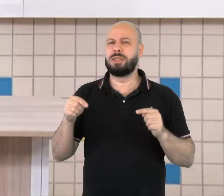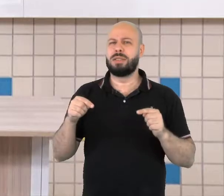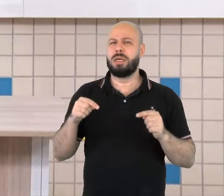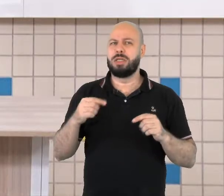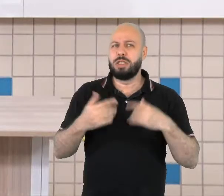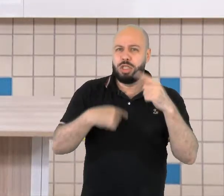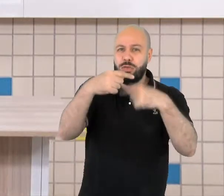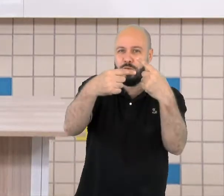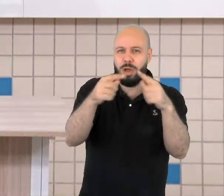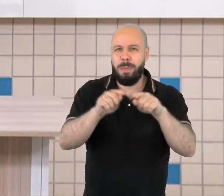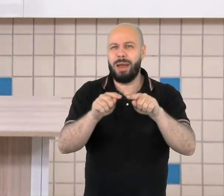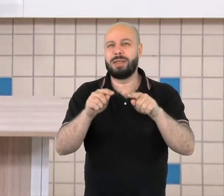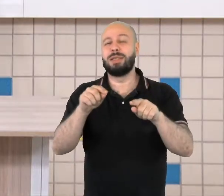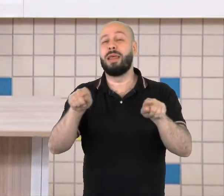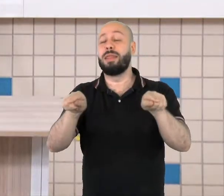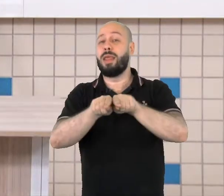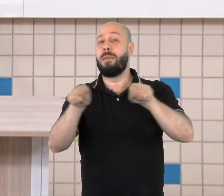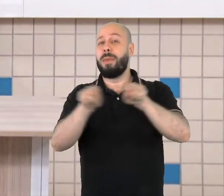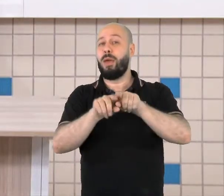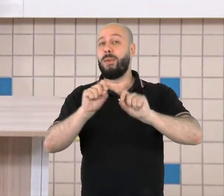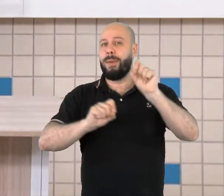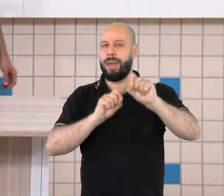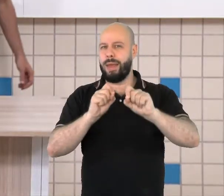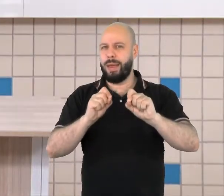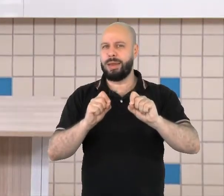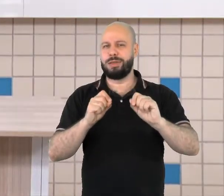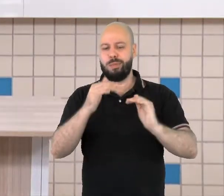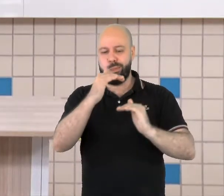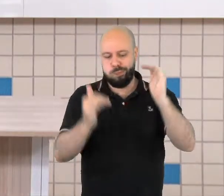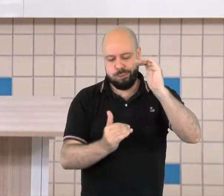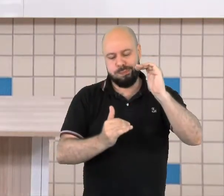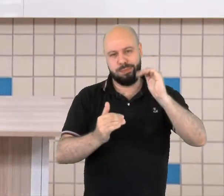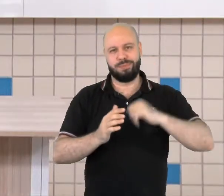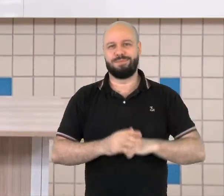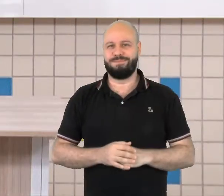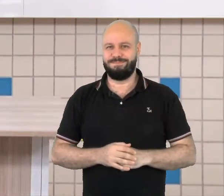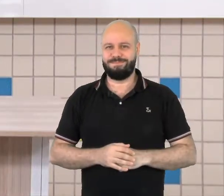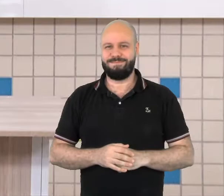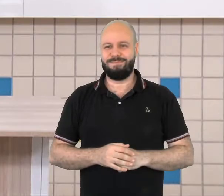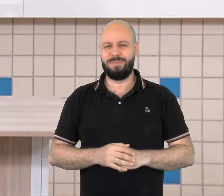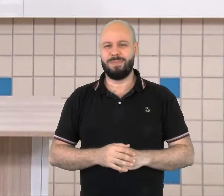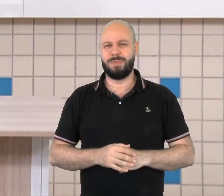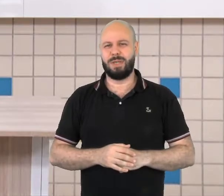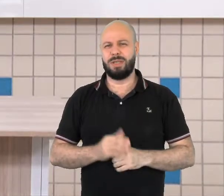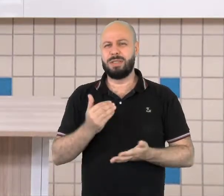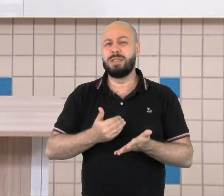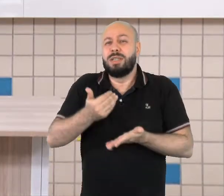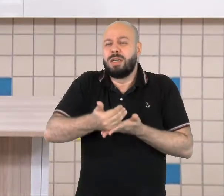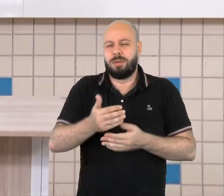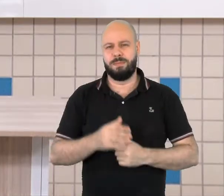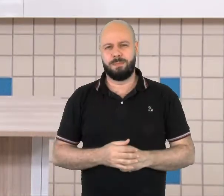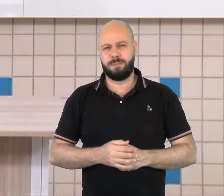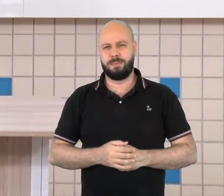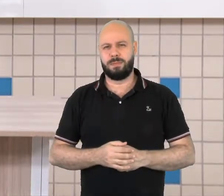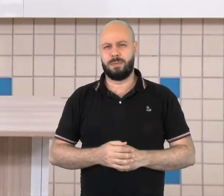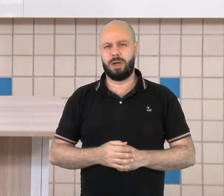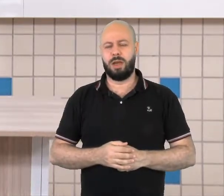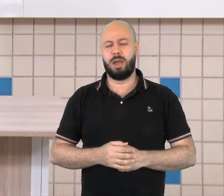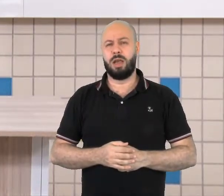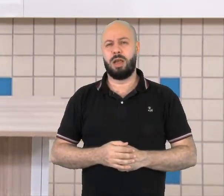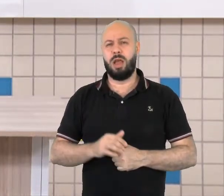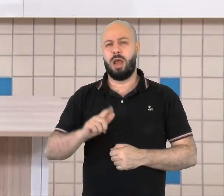A gente não pode esquecer disso, tá? Seguindo, o que acontece? A globalização,